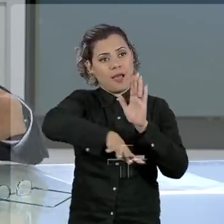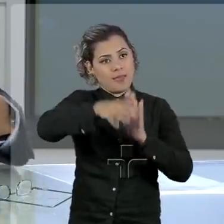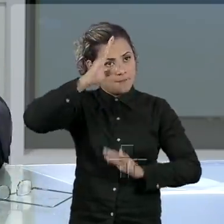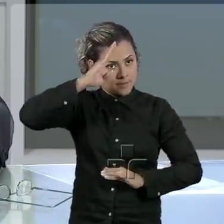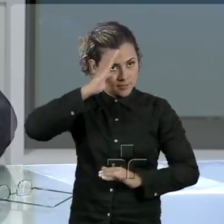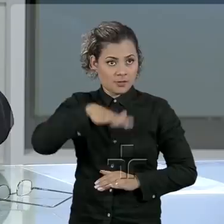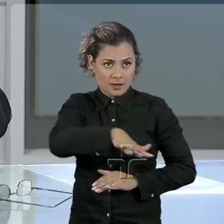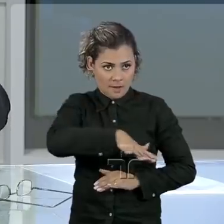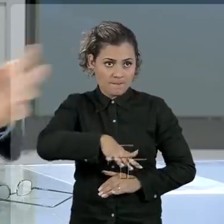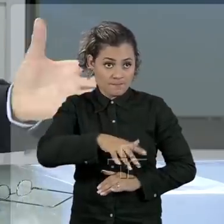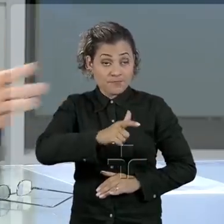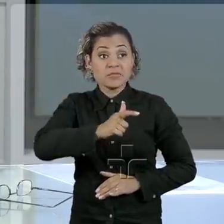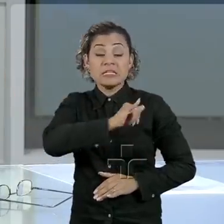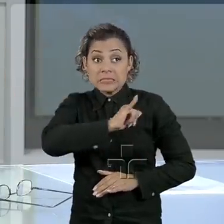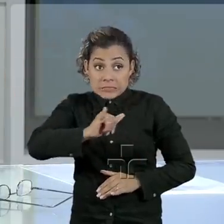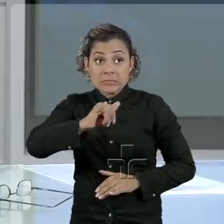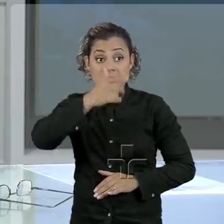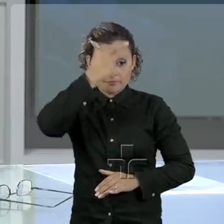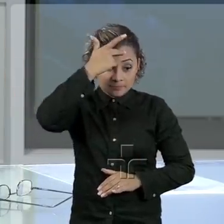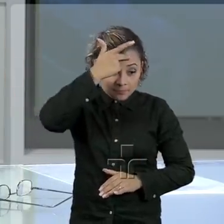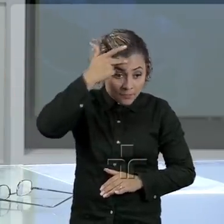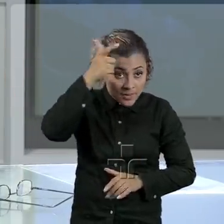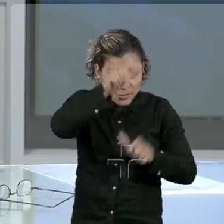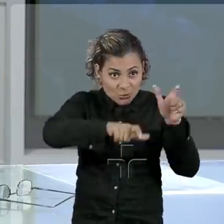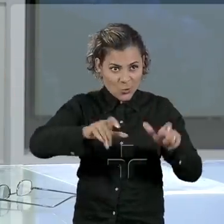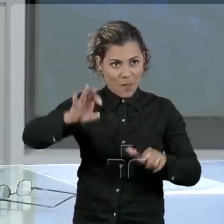e envolvessem a instituição militar.